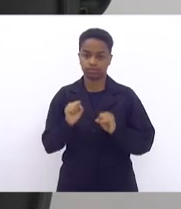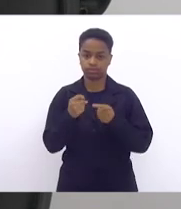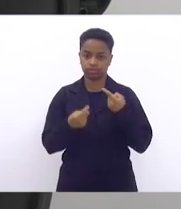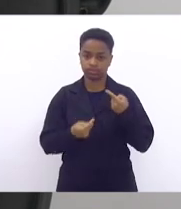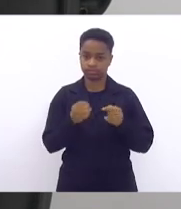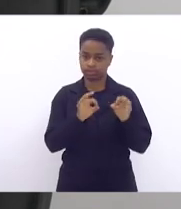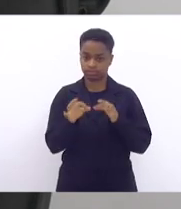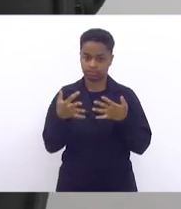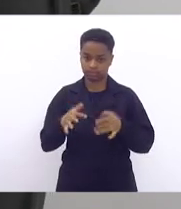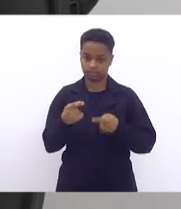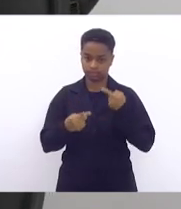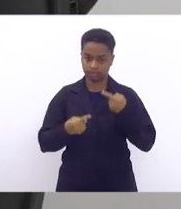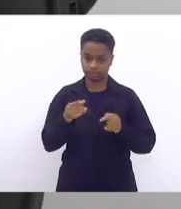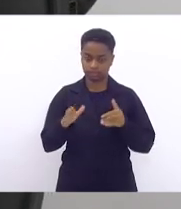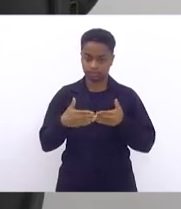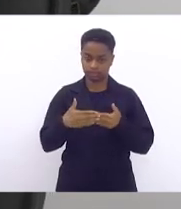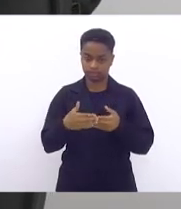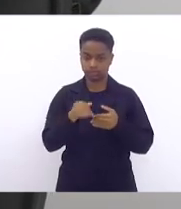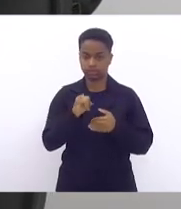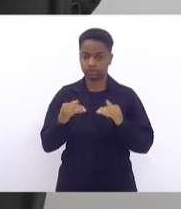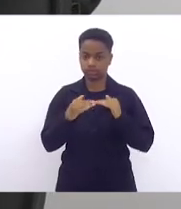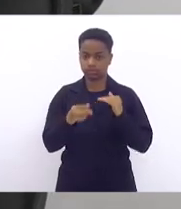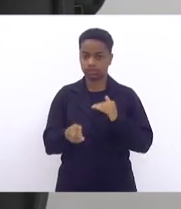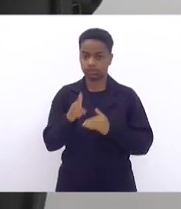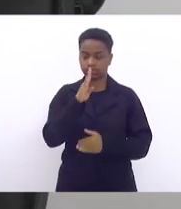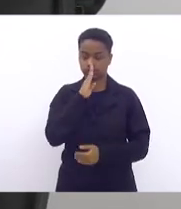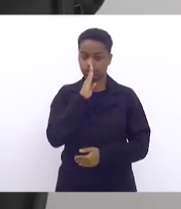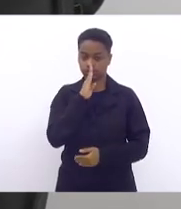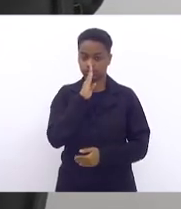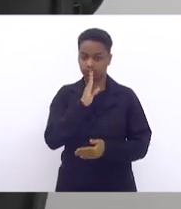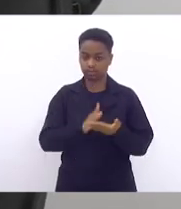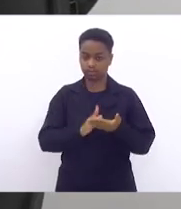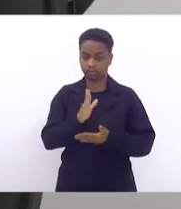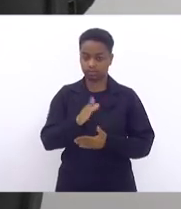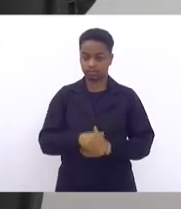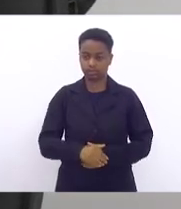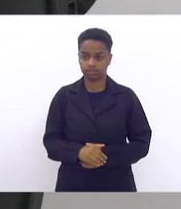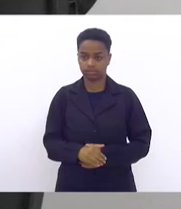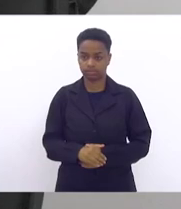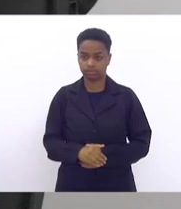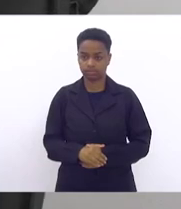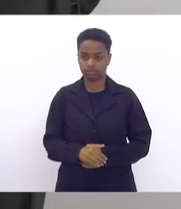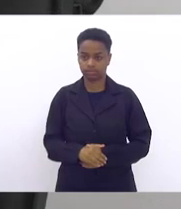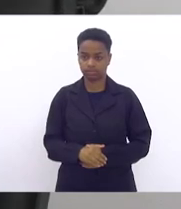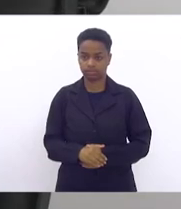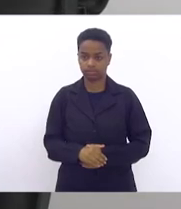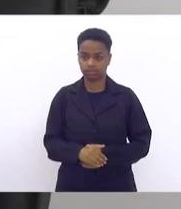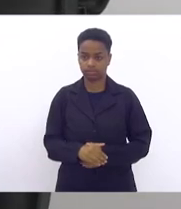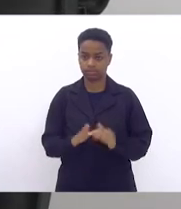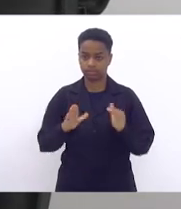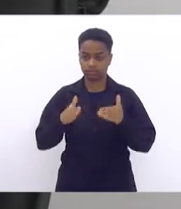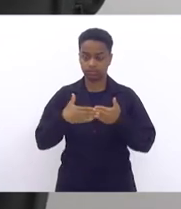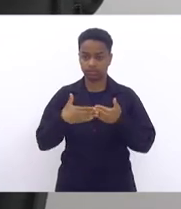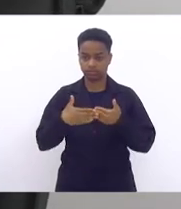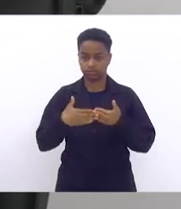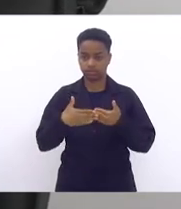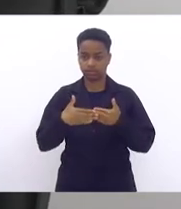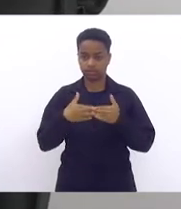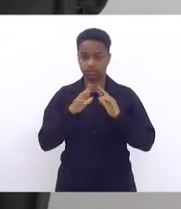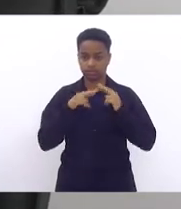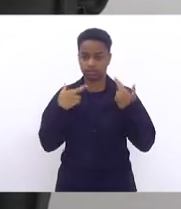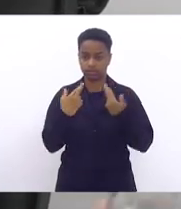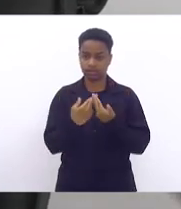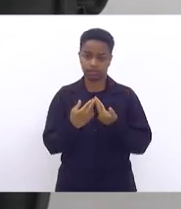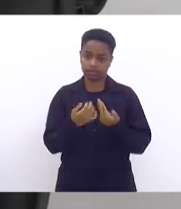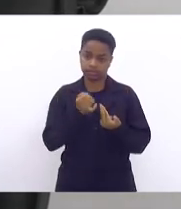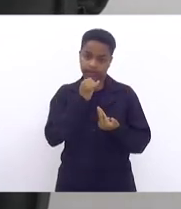discussão, não havendo quem queira discutir, encerrada a discussão, os senhores que aprovam, permaneçam como estão, aprovado. Claro, encerrada a sessão, felizmente a